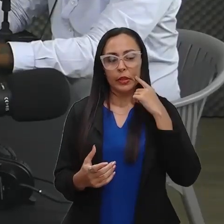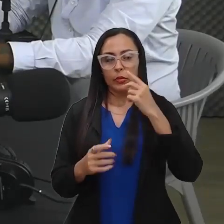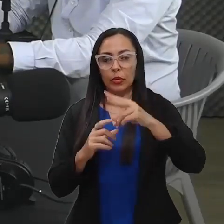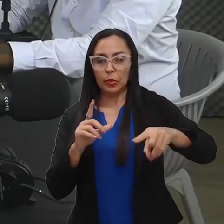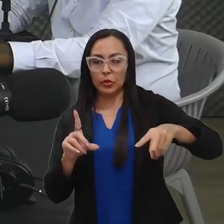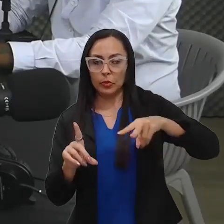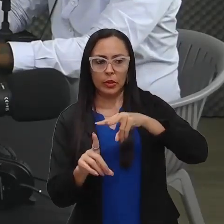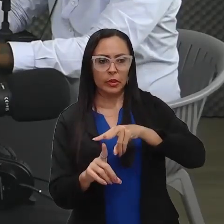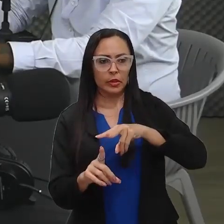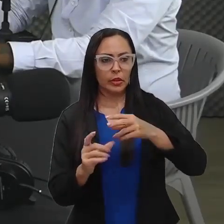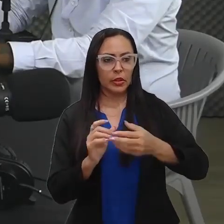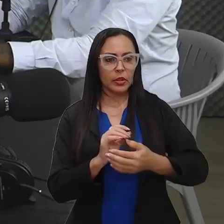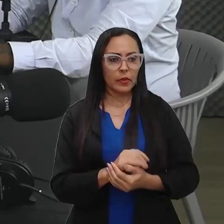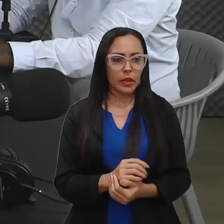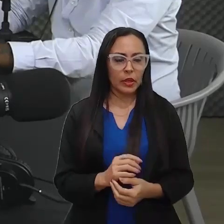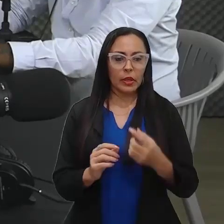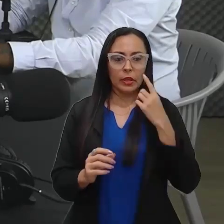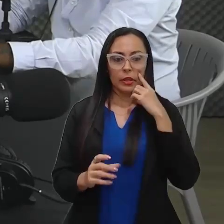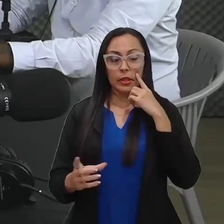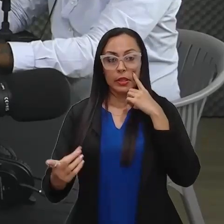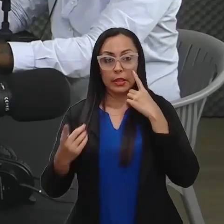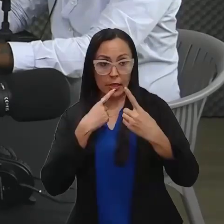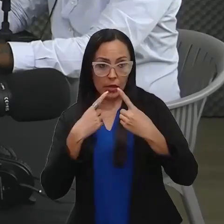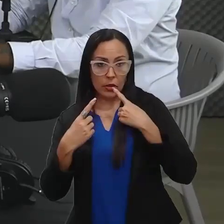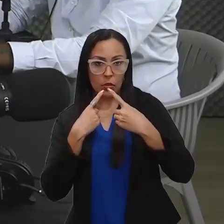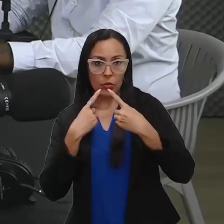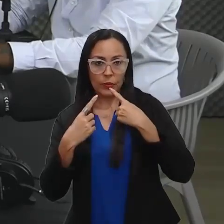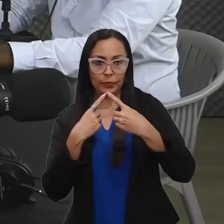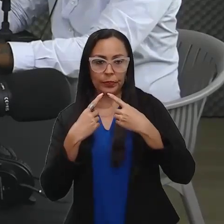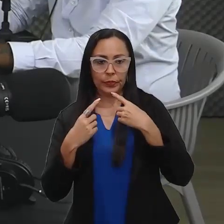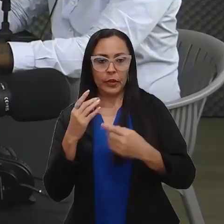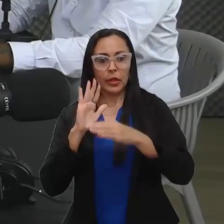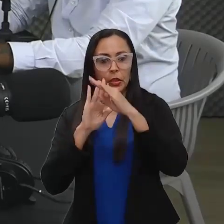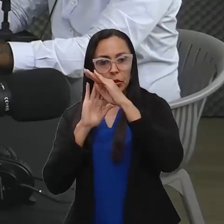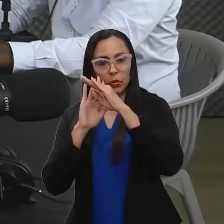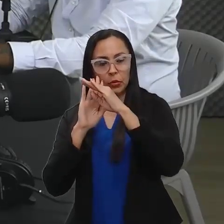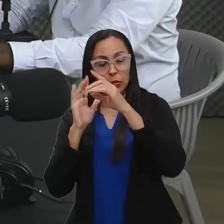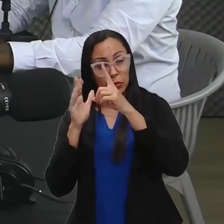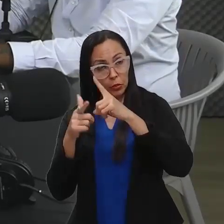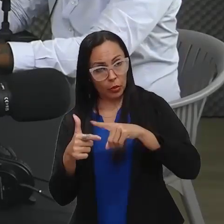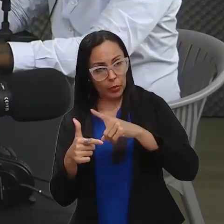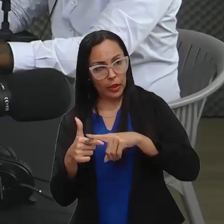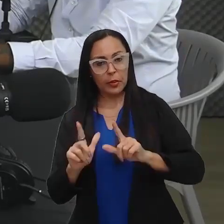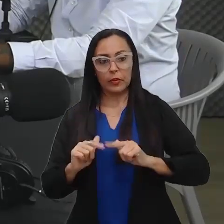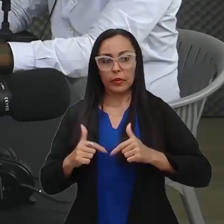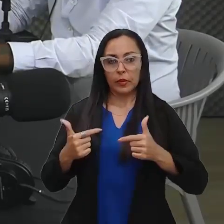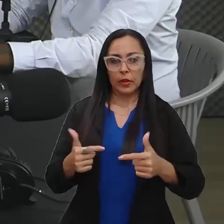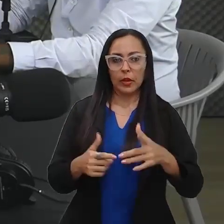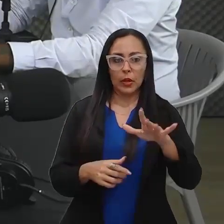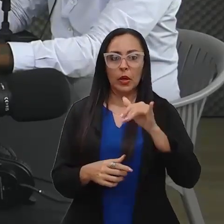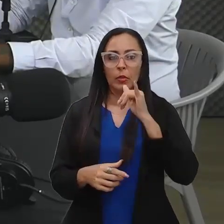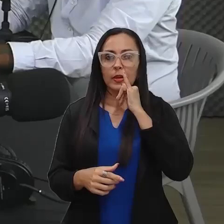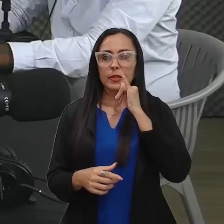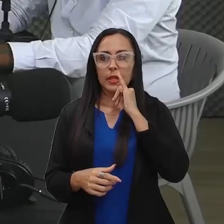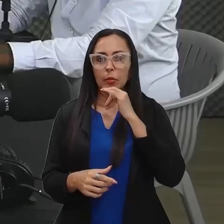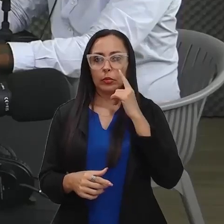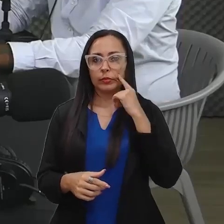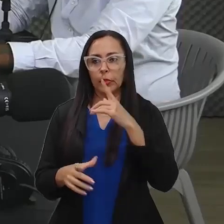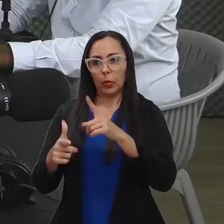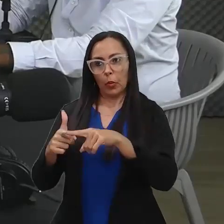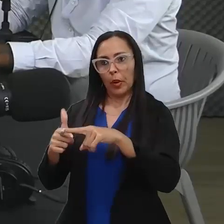perspectiva dialógica que o problema vai ser enfrentado, né? Por exemplo, o caso está na escola.